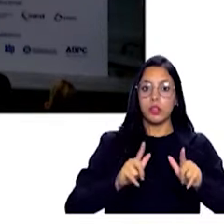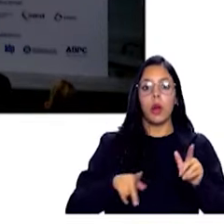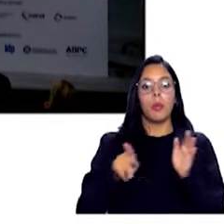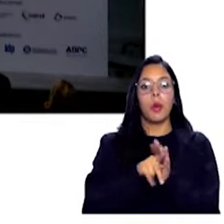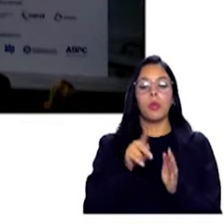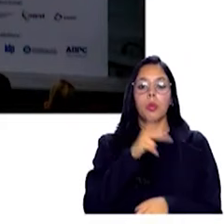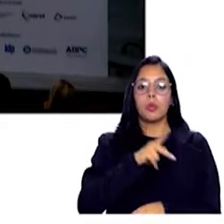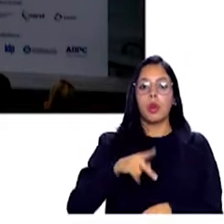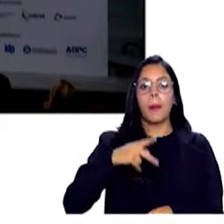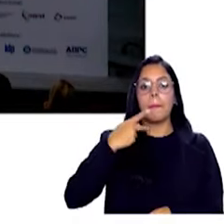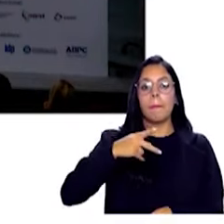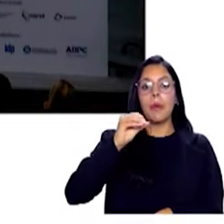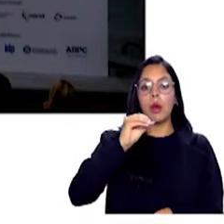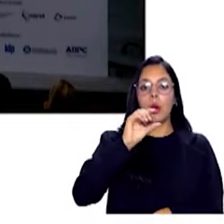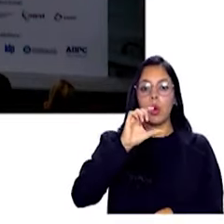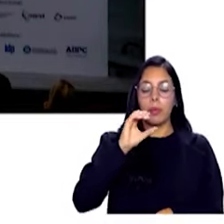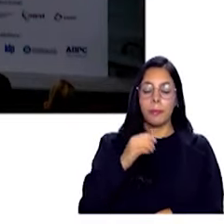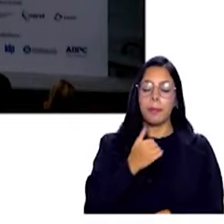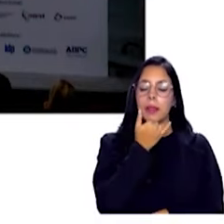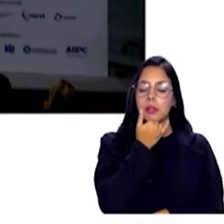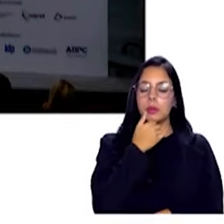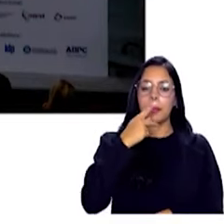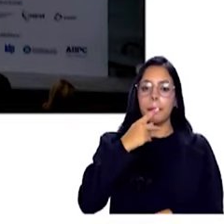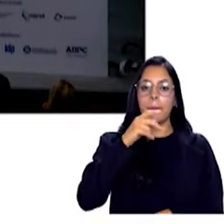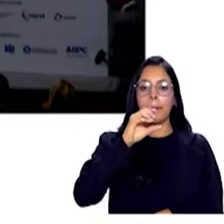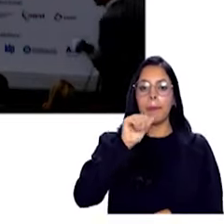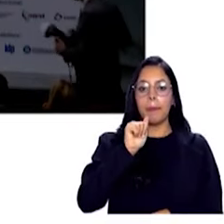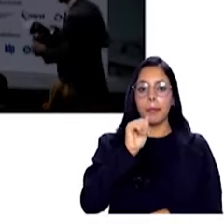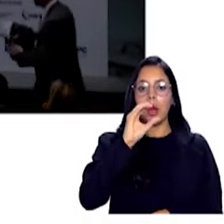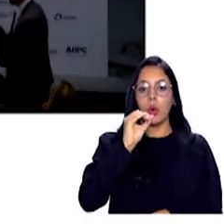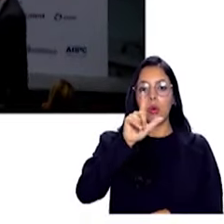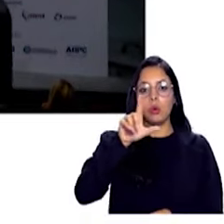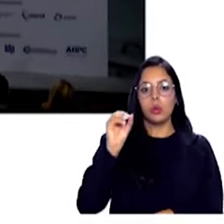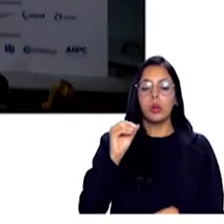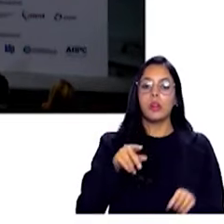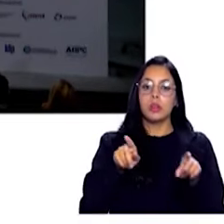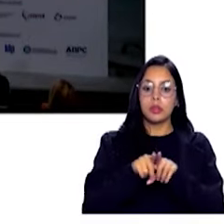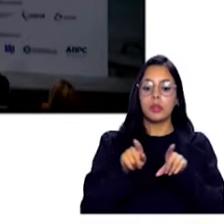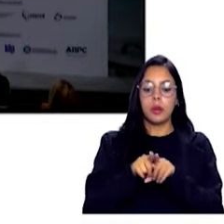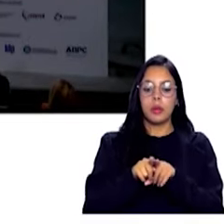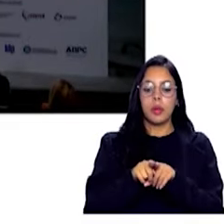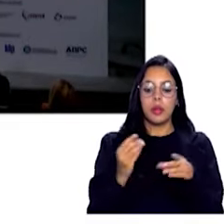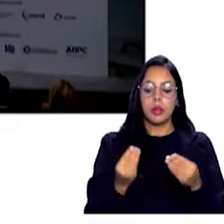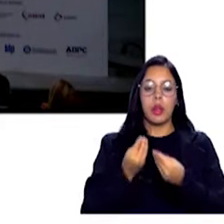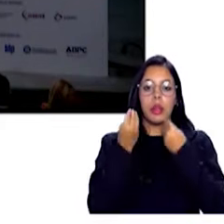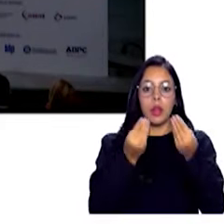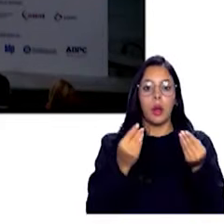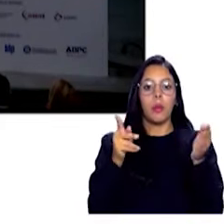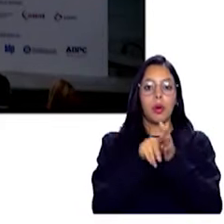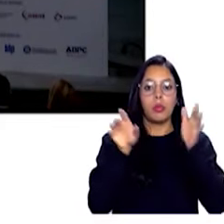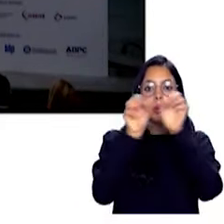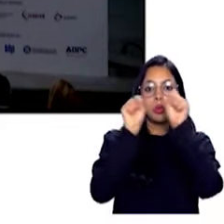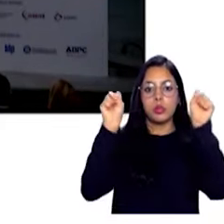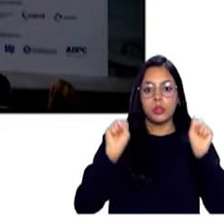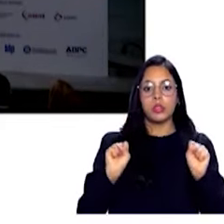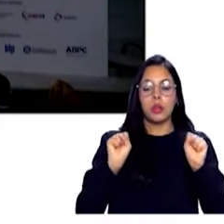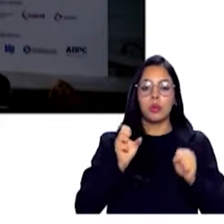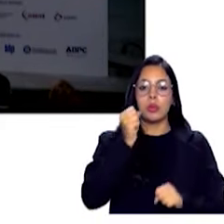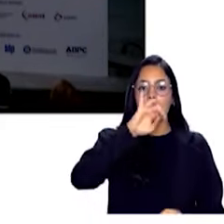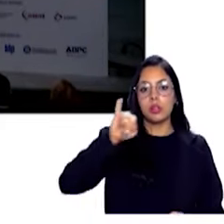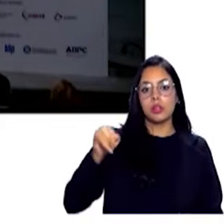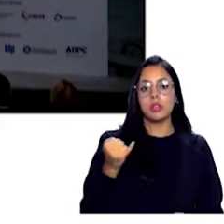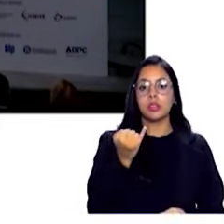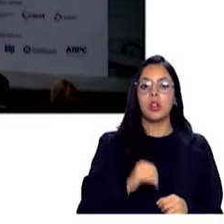eh que está virtual irá as suas mãos aqui através do sistema e do STJ